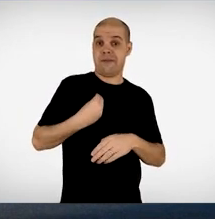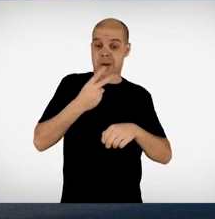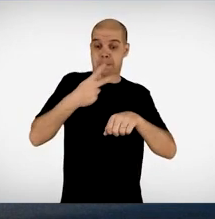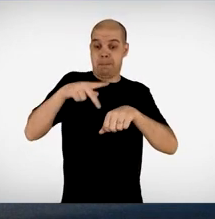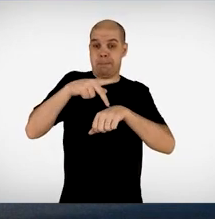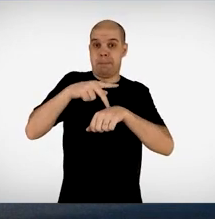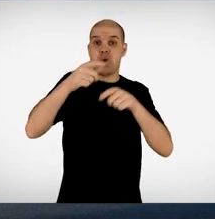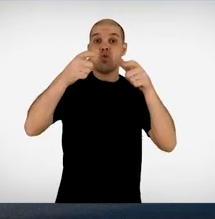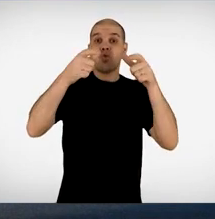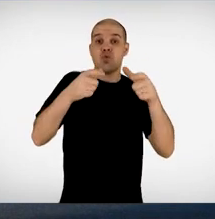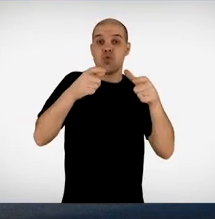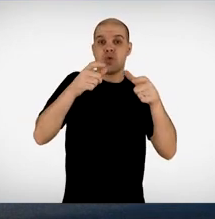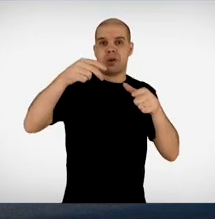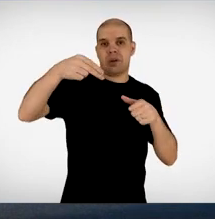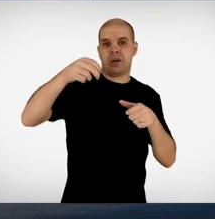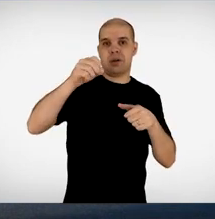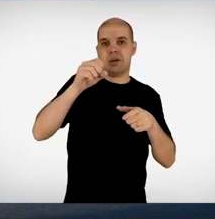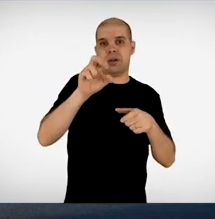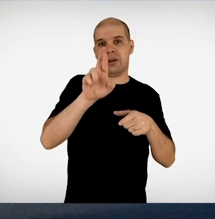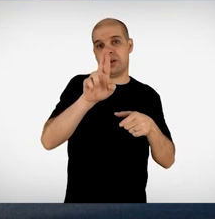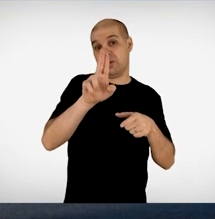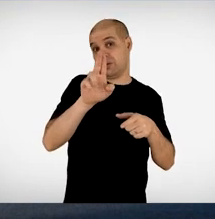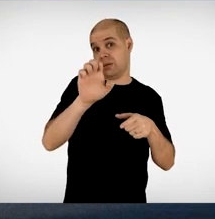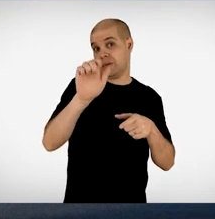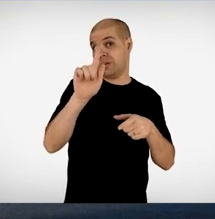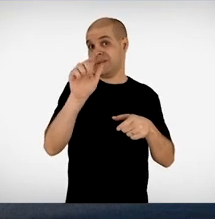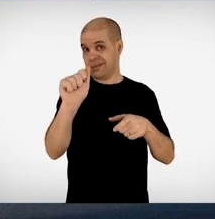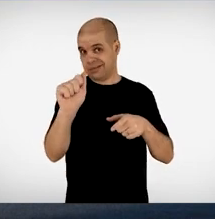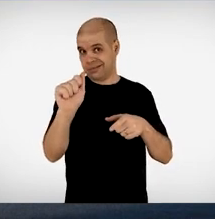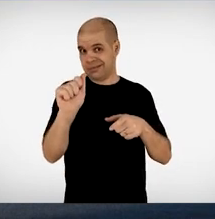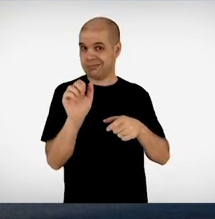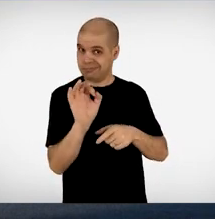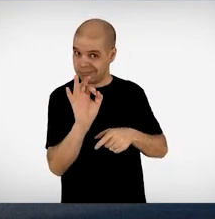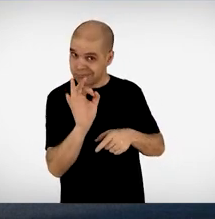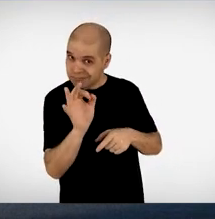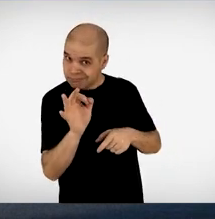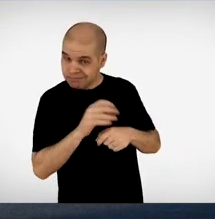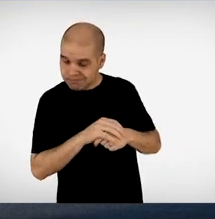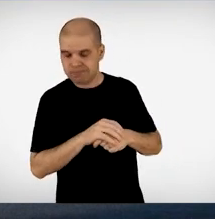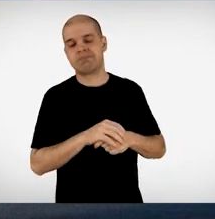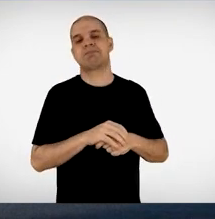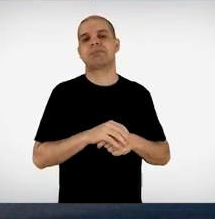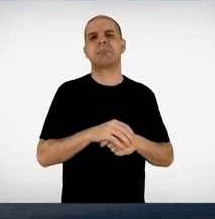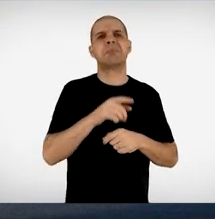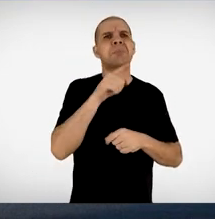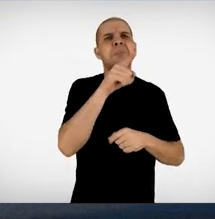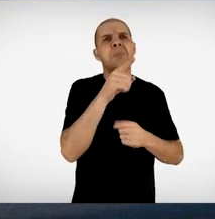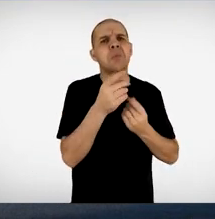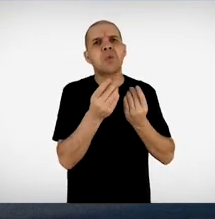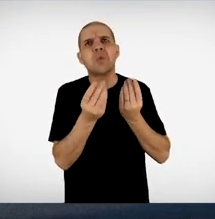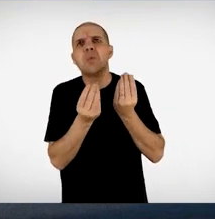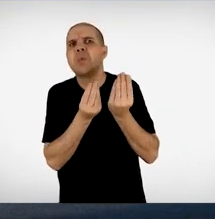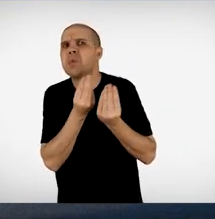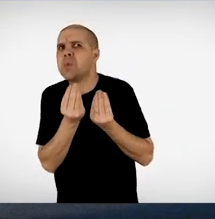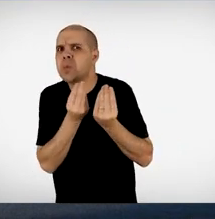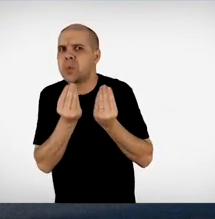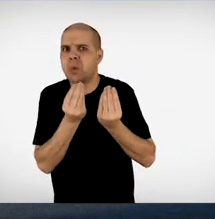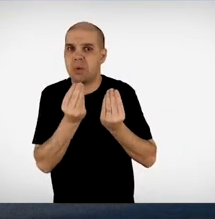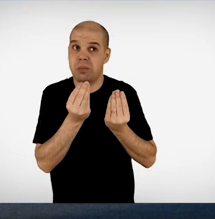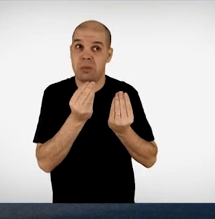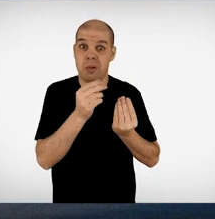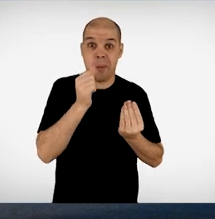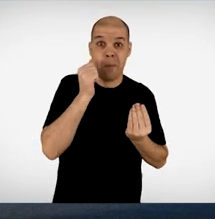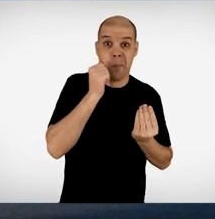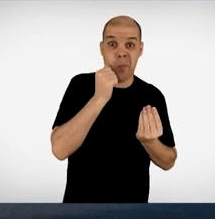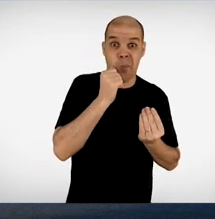a Noruega, no caso, e um tempo em que existem operações e discussões da cultura sobre os limites do